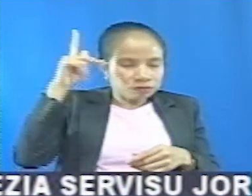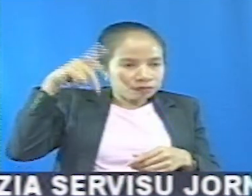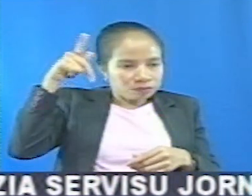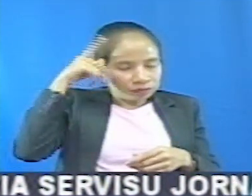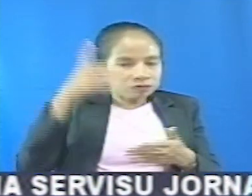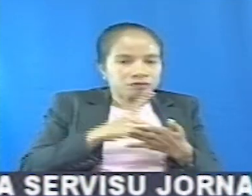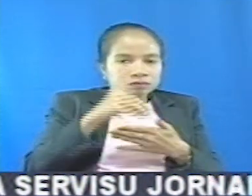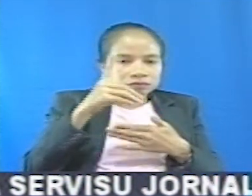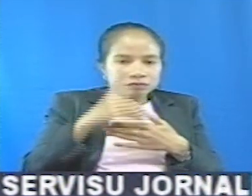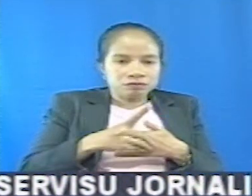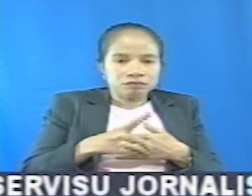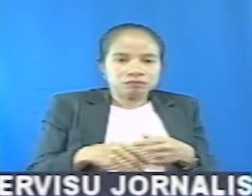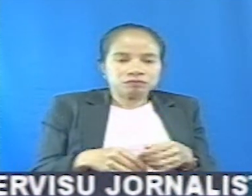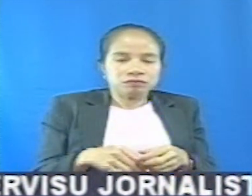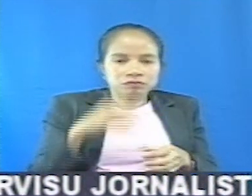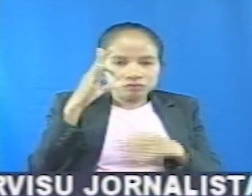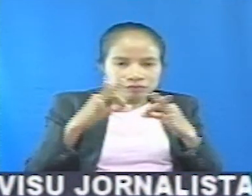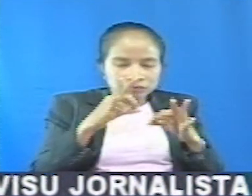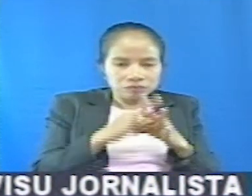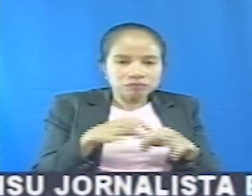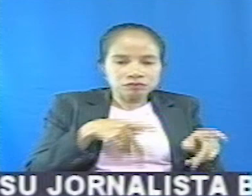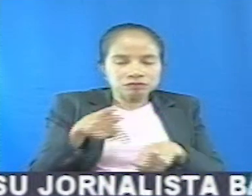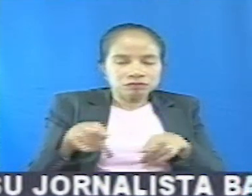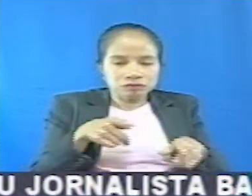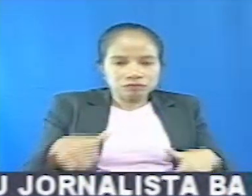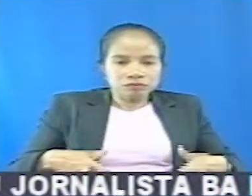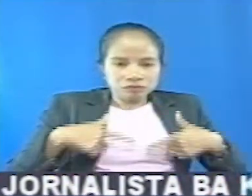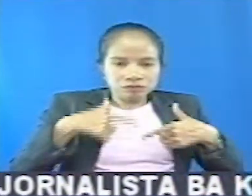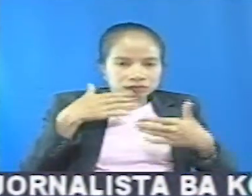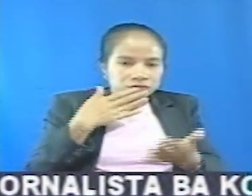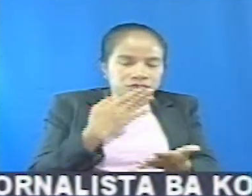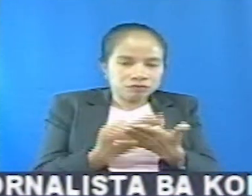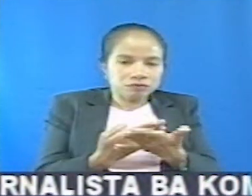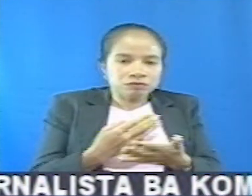para desenvolvimento rode garante para o povo nem moristia.